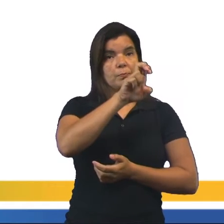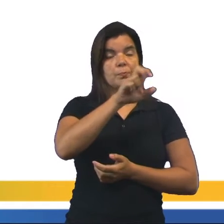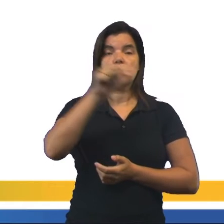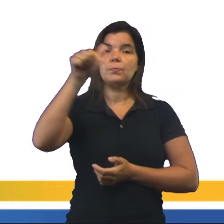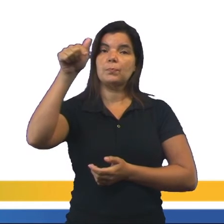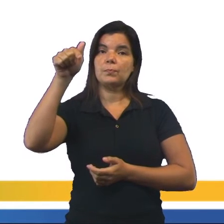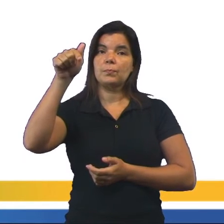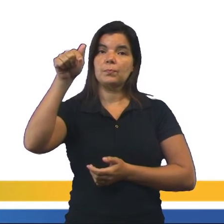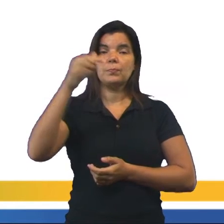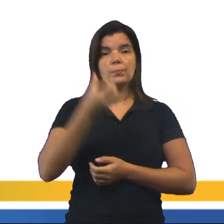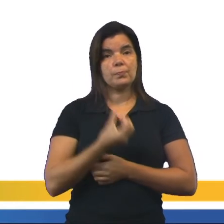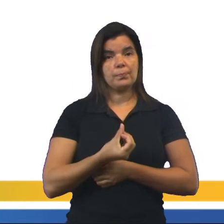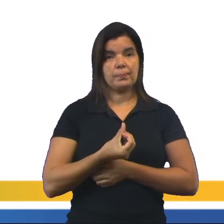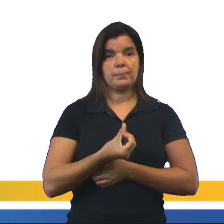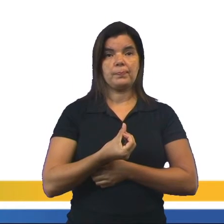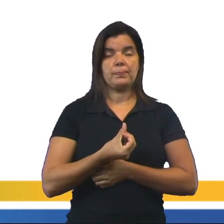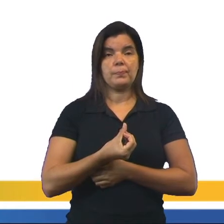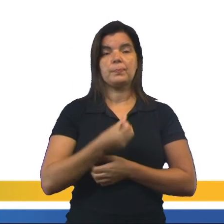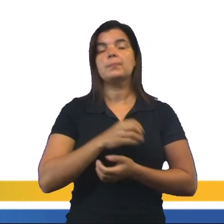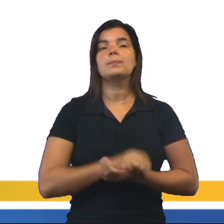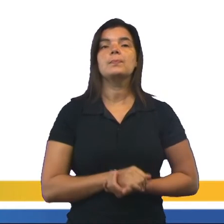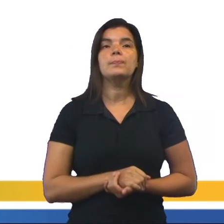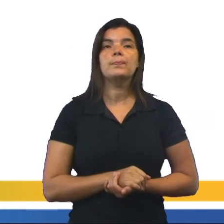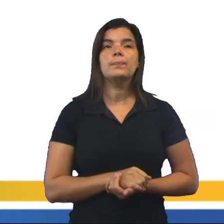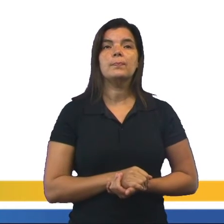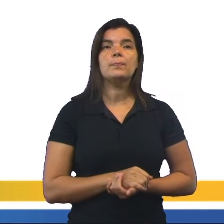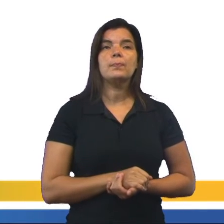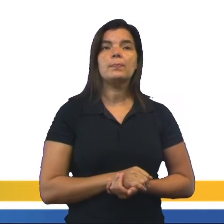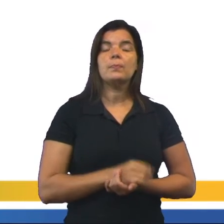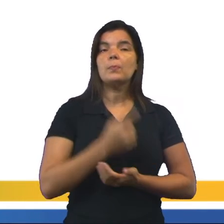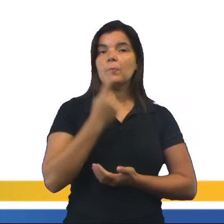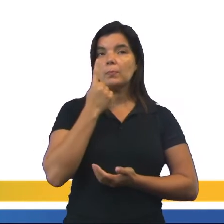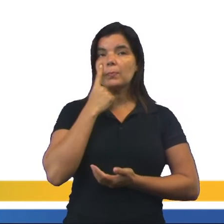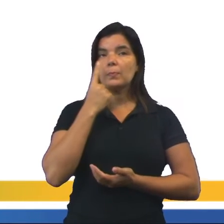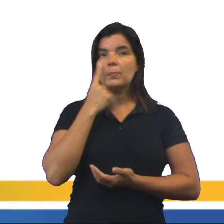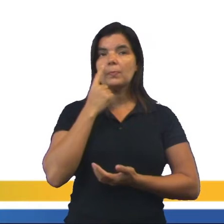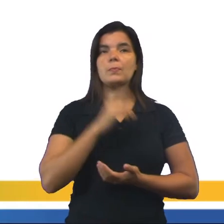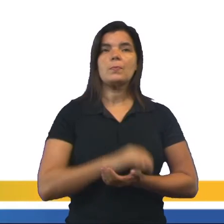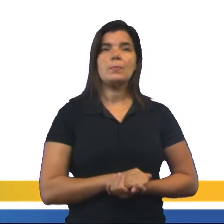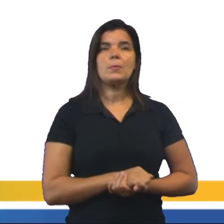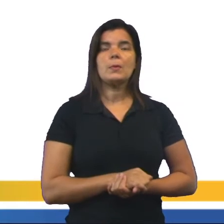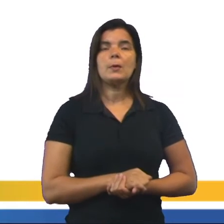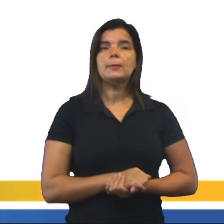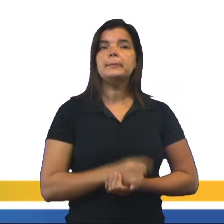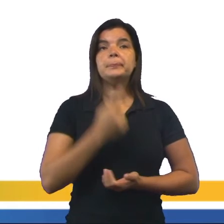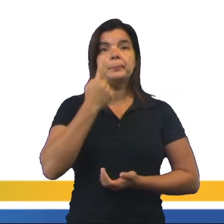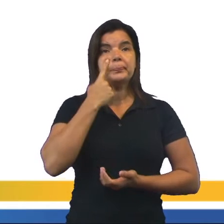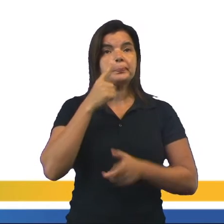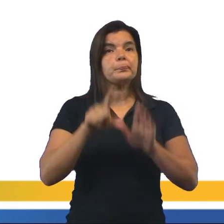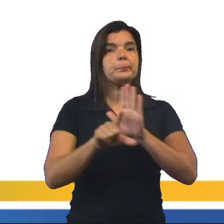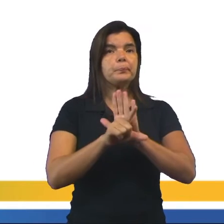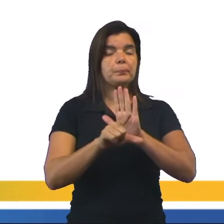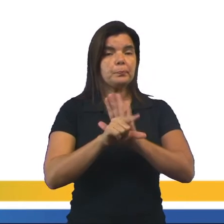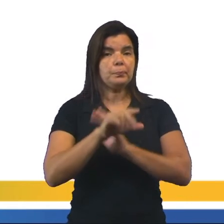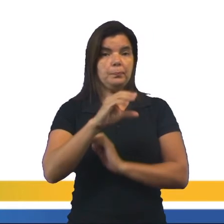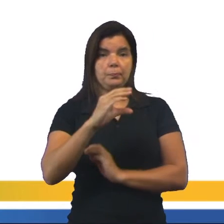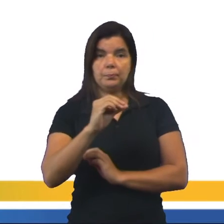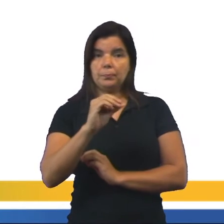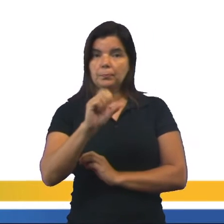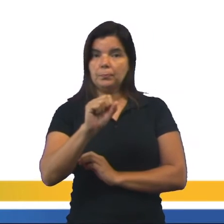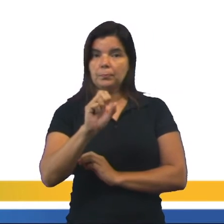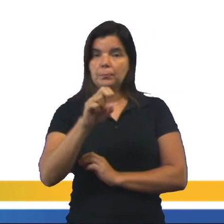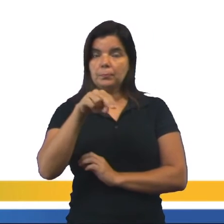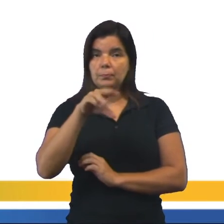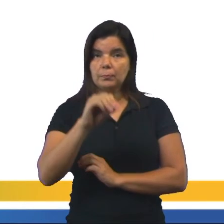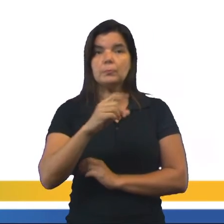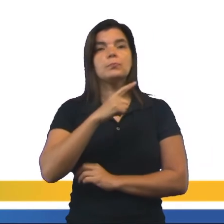centímetros, 7 centímetros e 6 centímetros. Então observe aí. na aplicação da lei dos